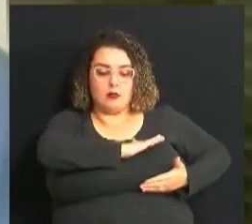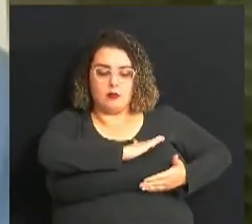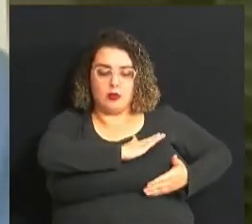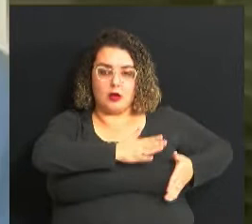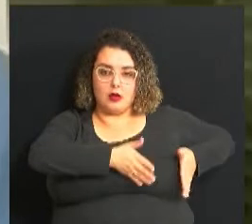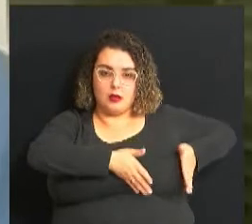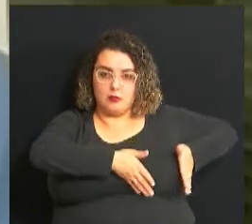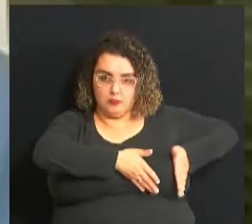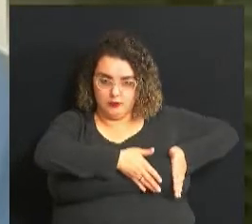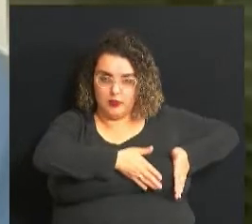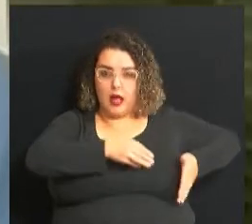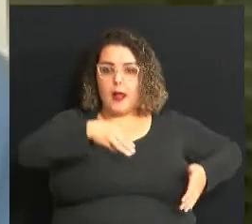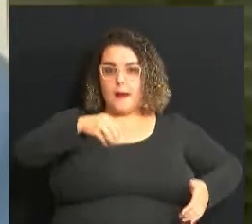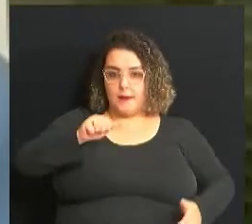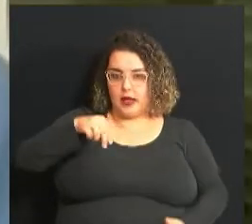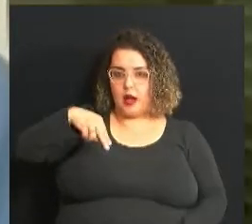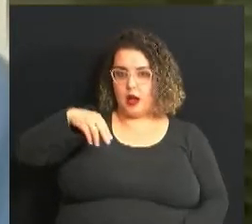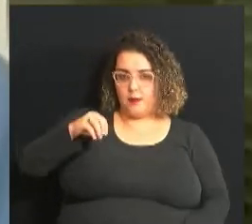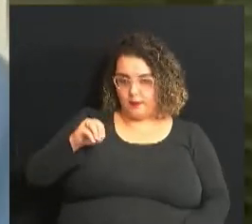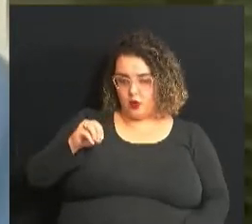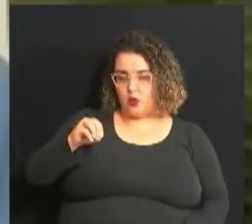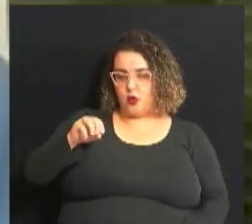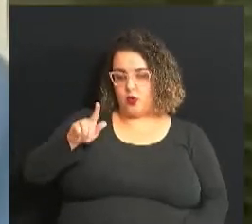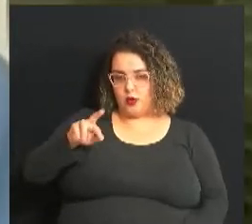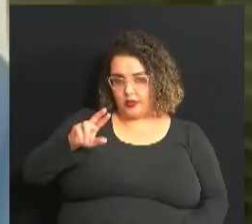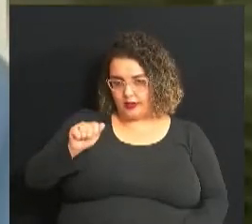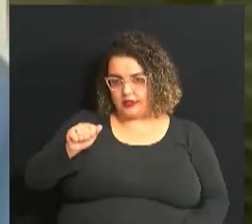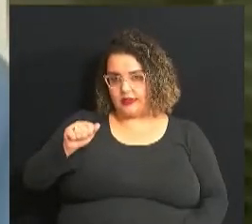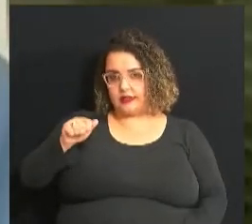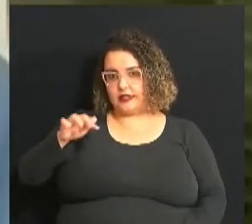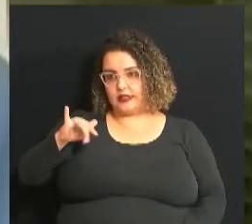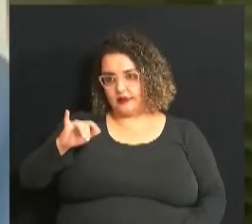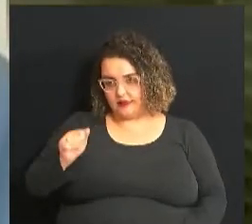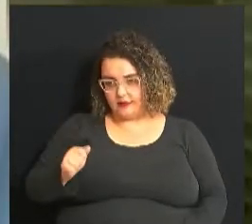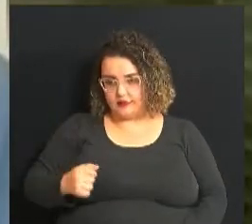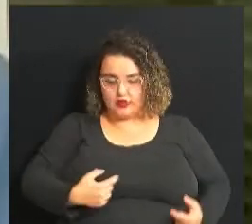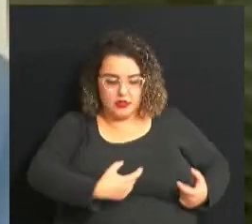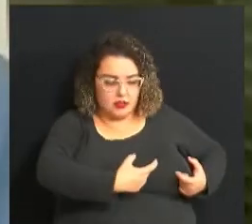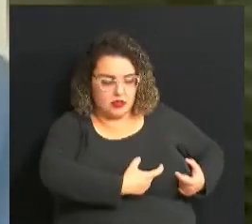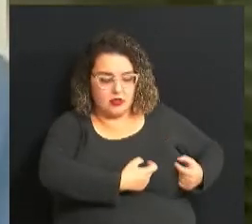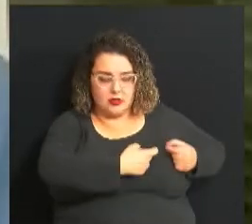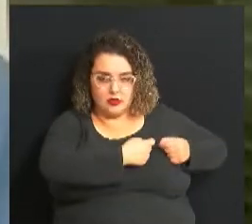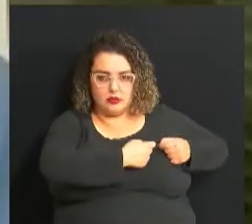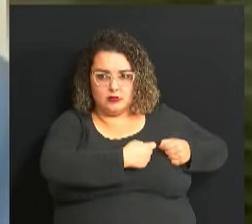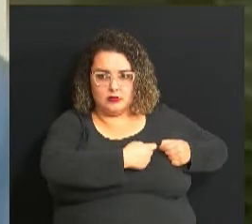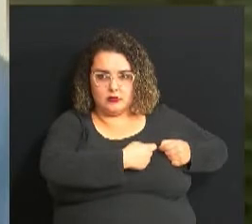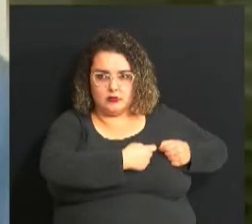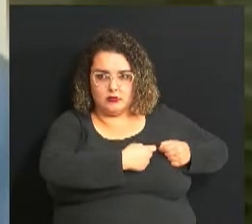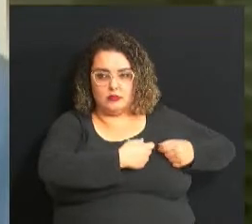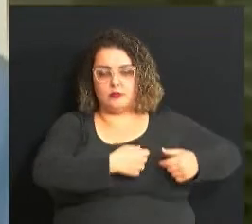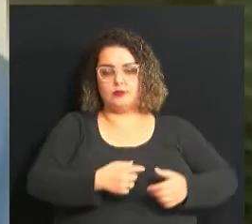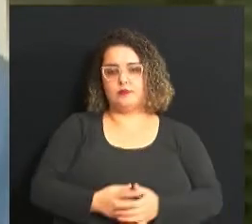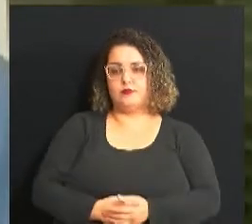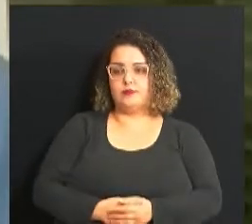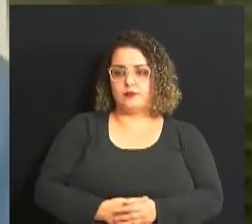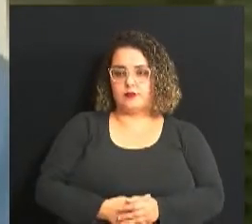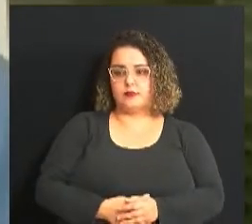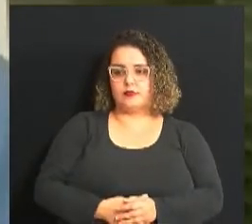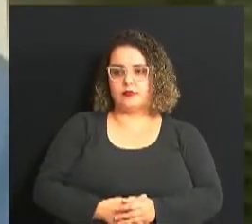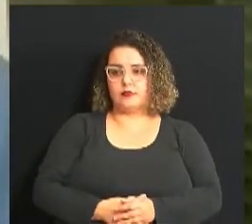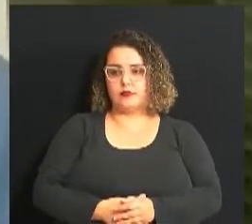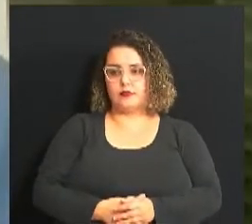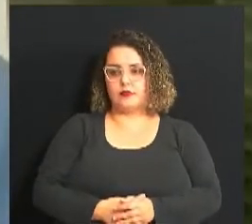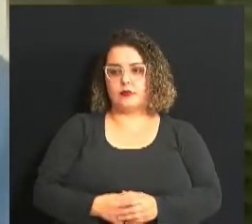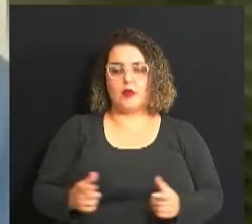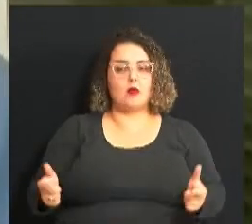que a mamografia, para você detectar câncer de mama, não diminui a mortalidade, índice